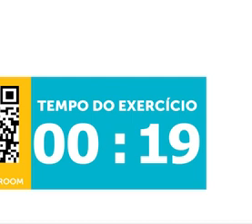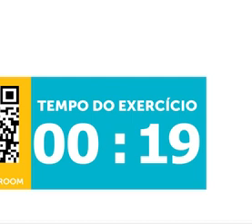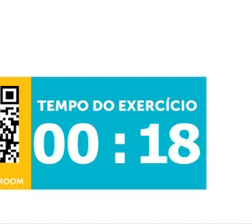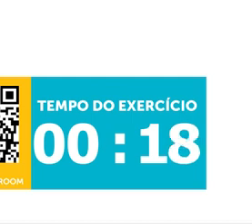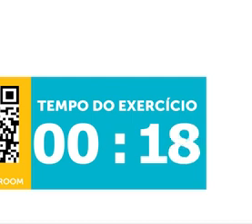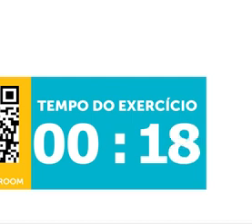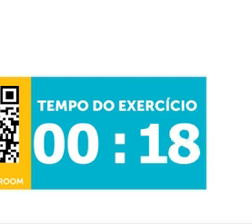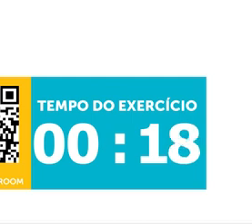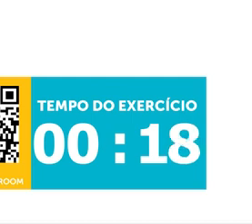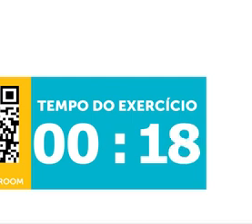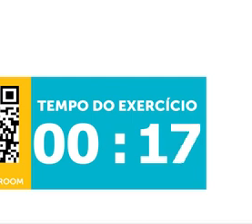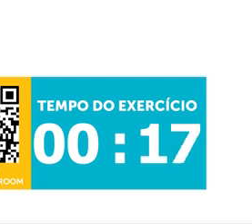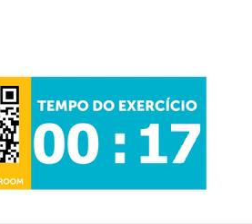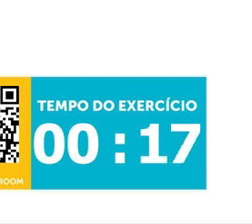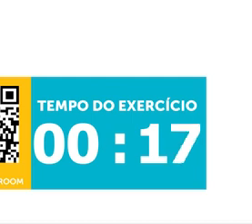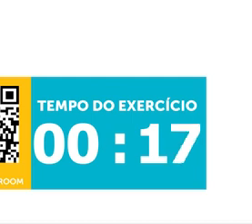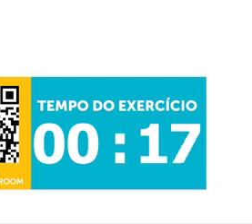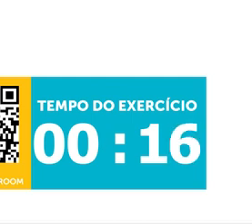tchau.